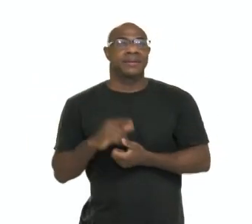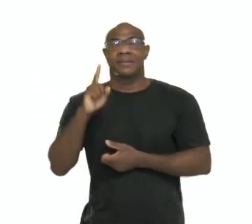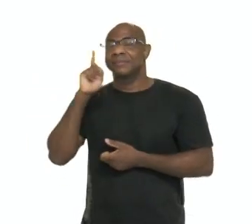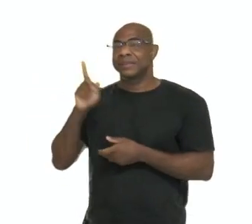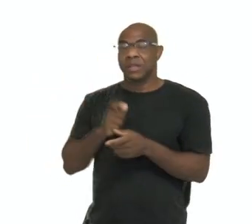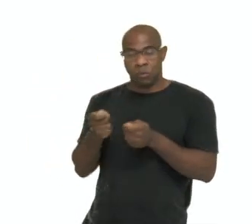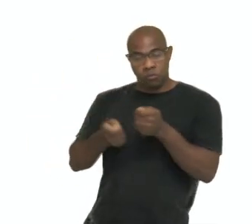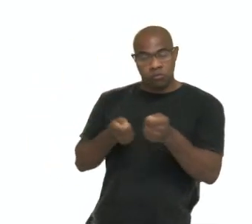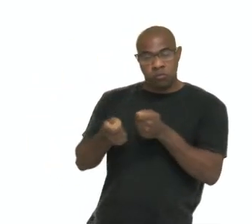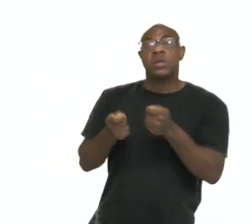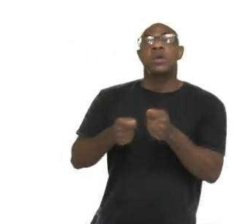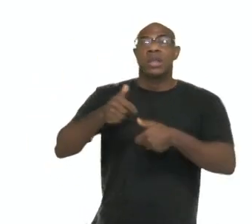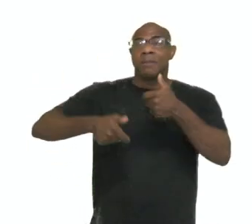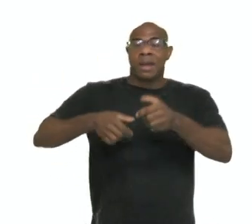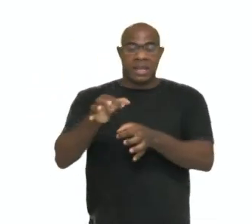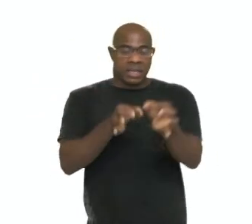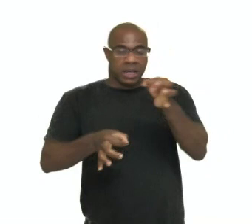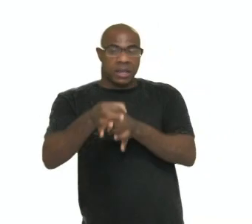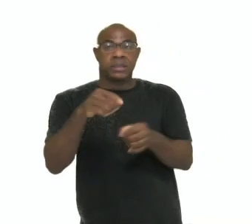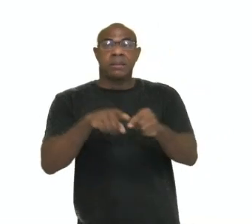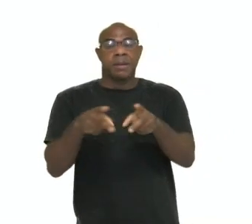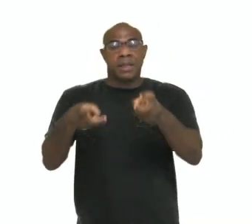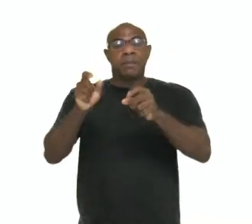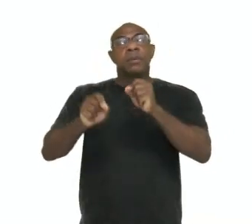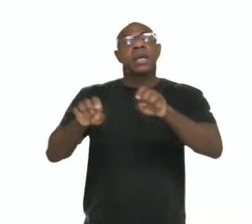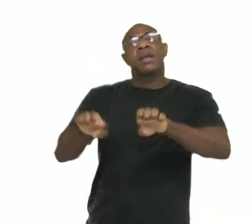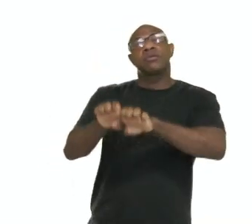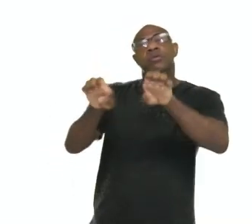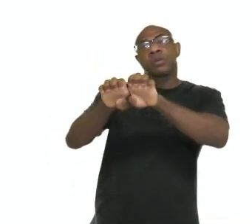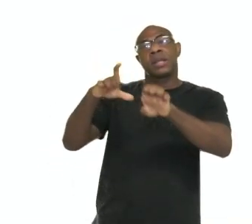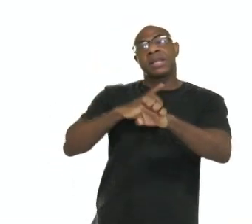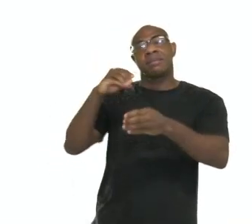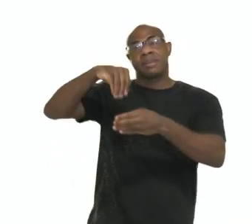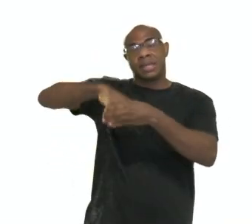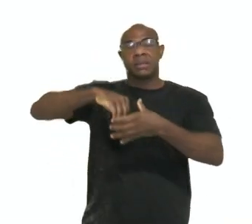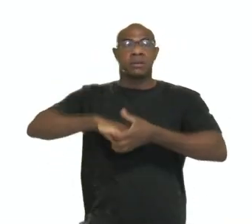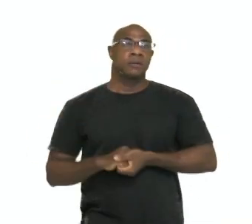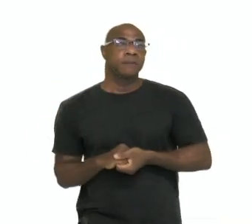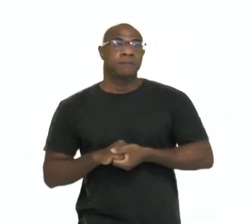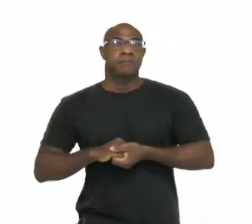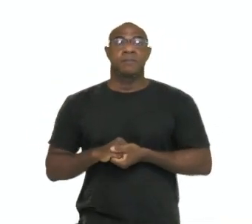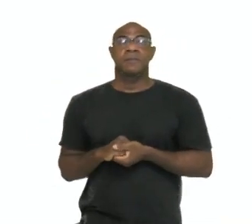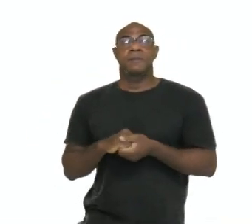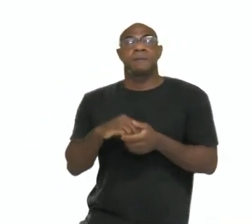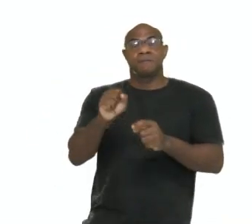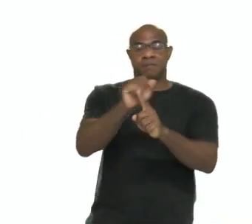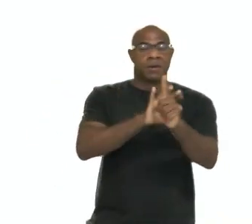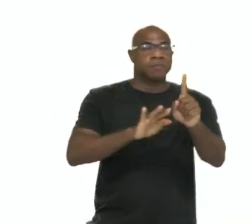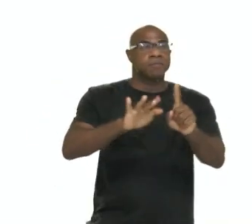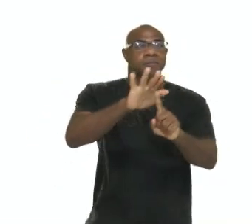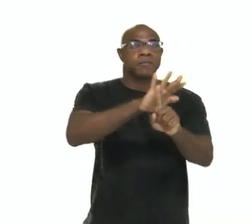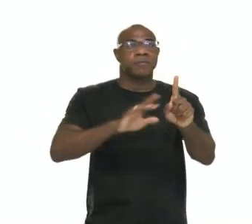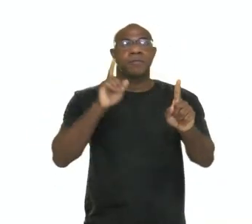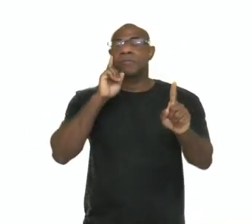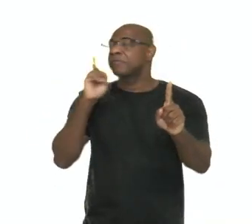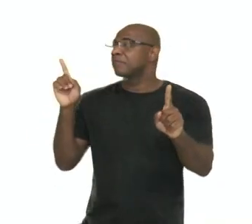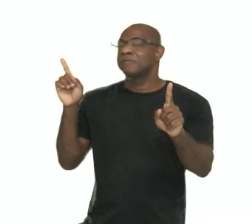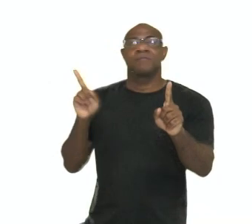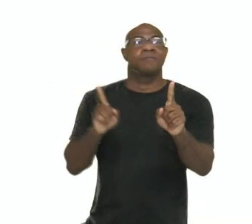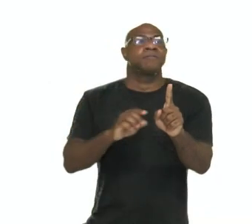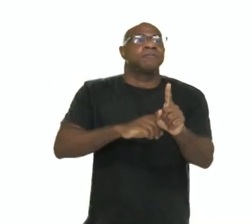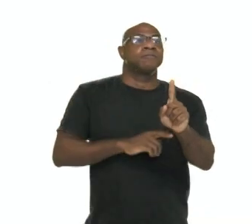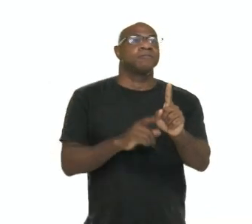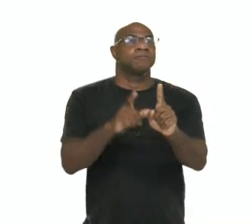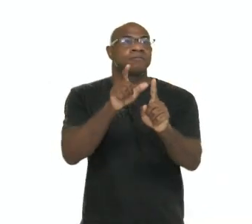e também a sua estrutura. O material genético na célula procarionte é esse daqui, ó, tá